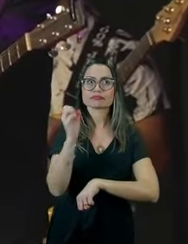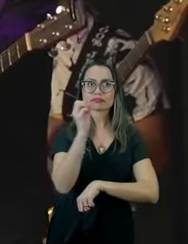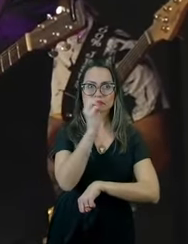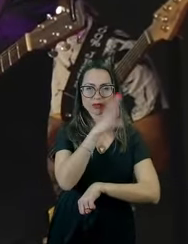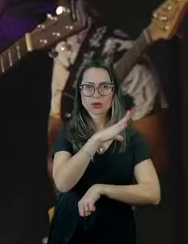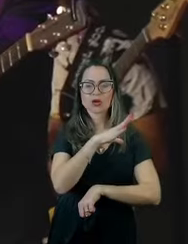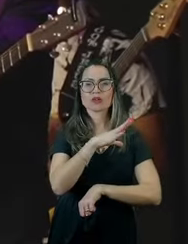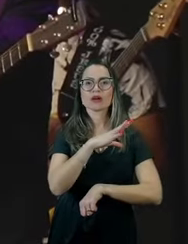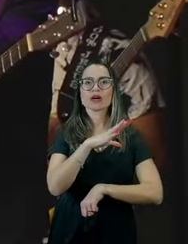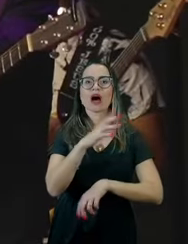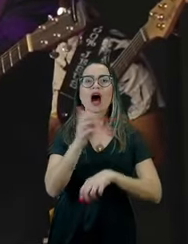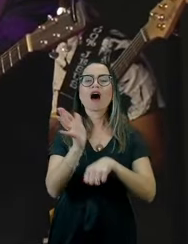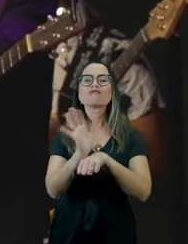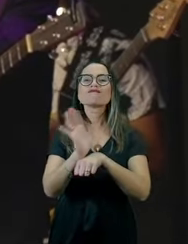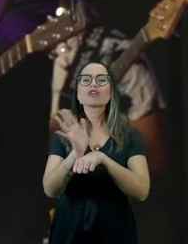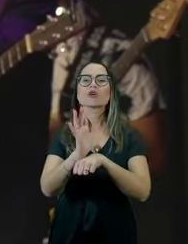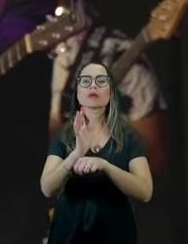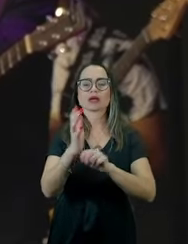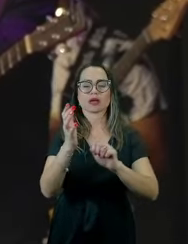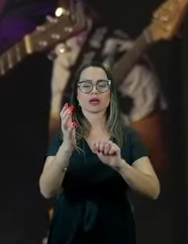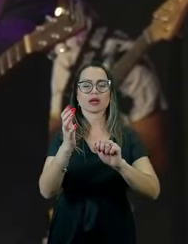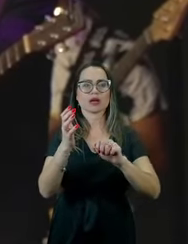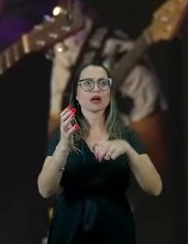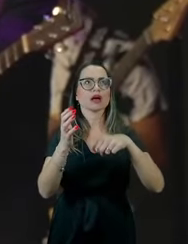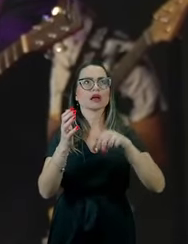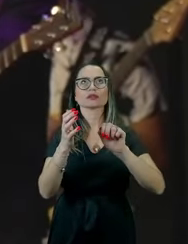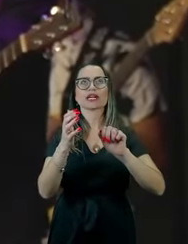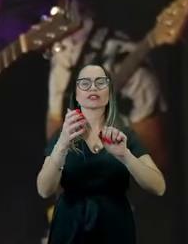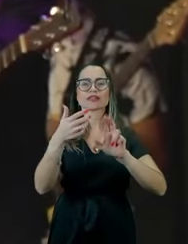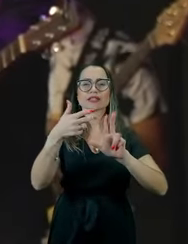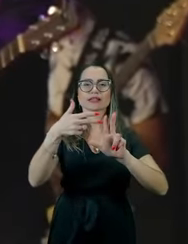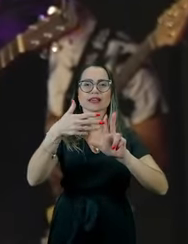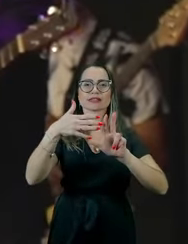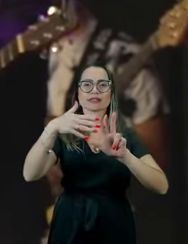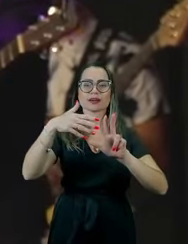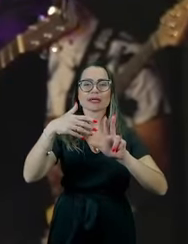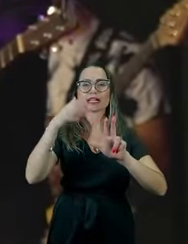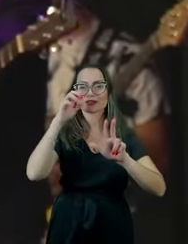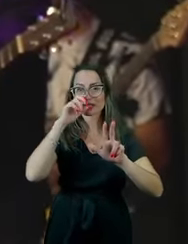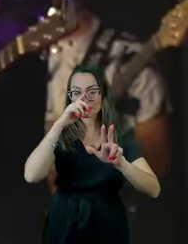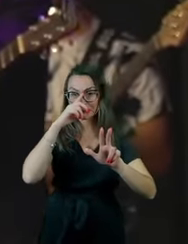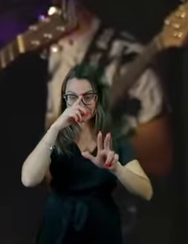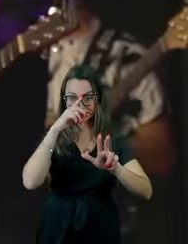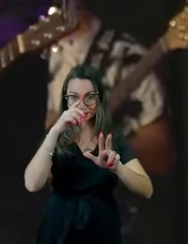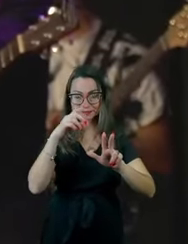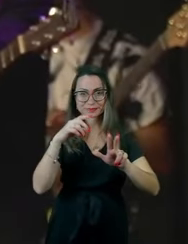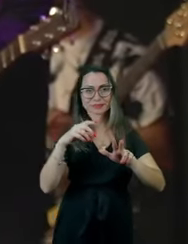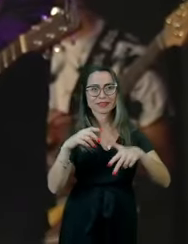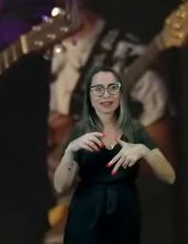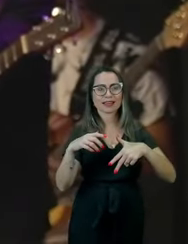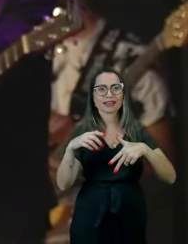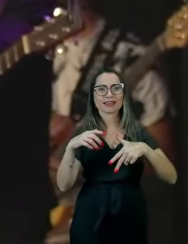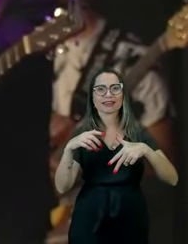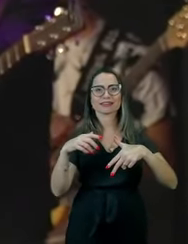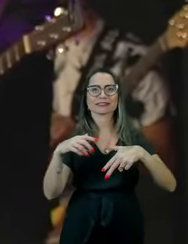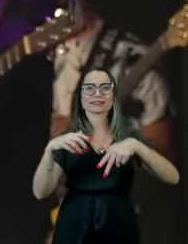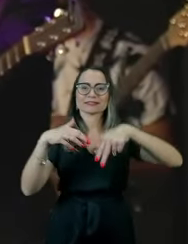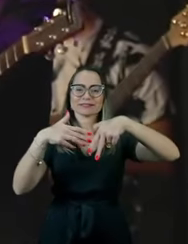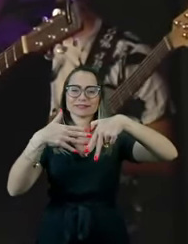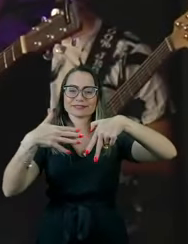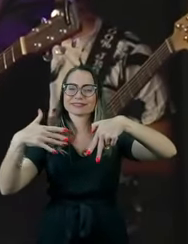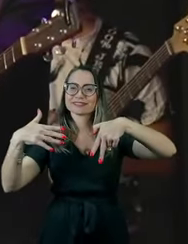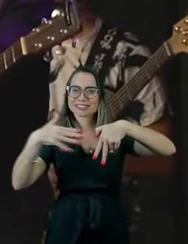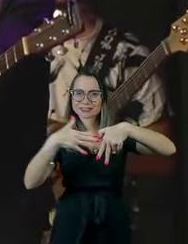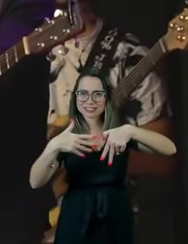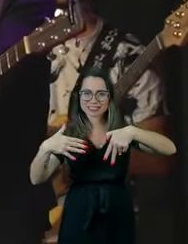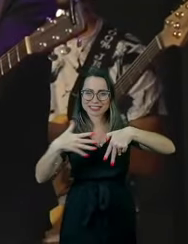2, 3. Muitas crianças assistindo aquilo, é diabólico. O inferno está investindo pesadamente contra as